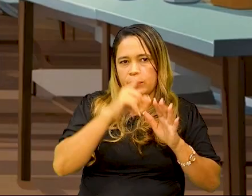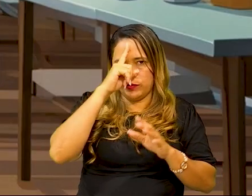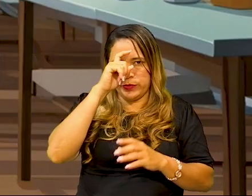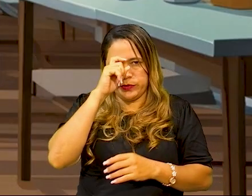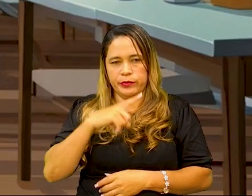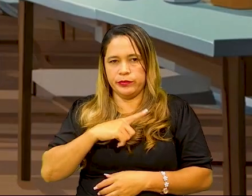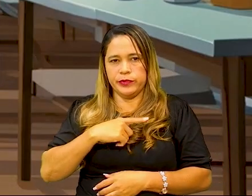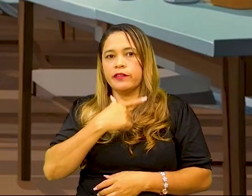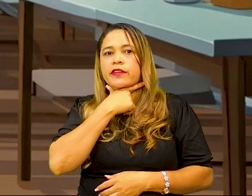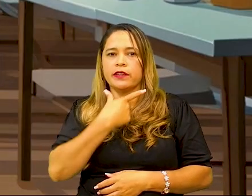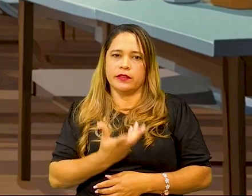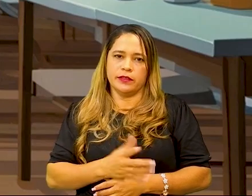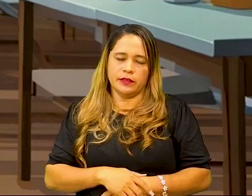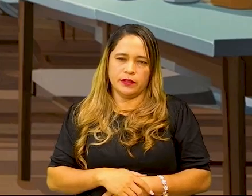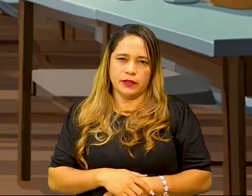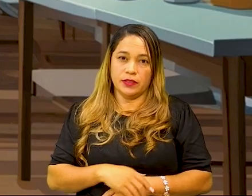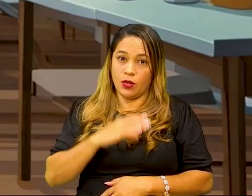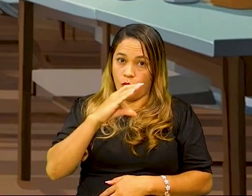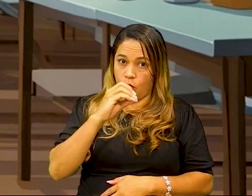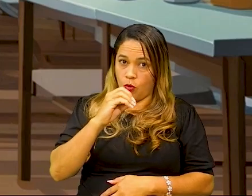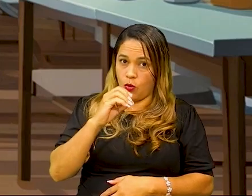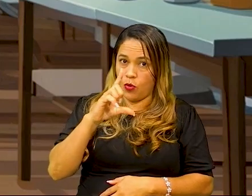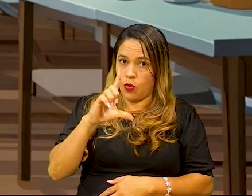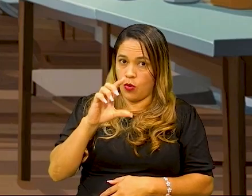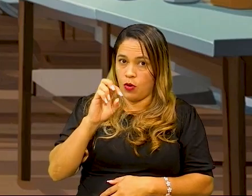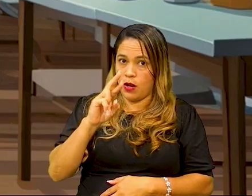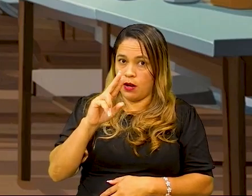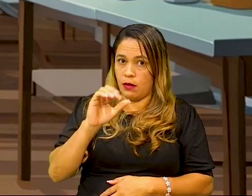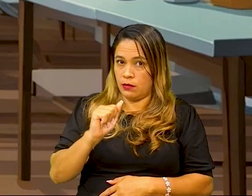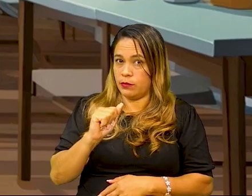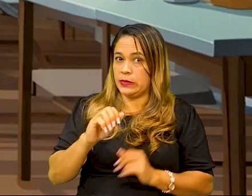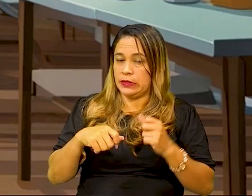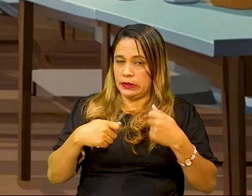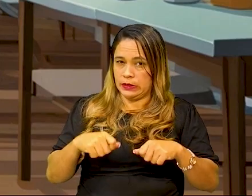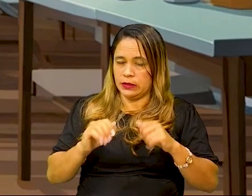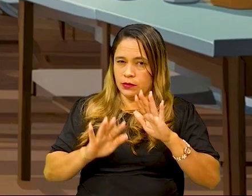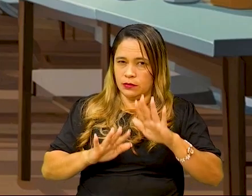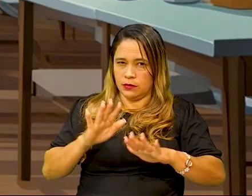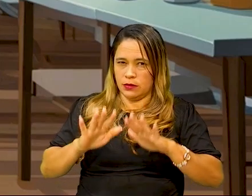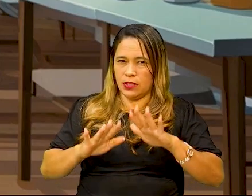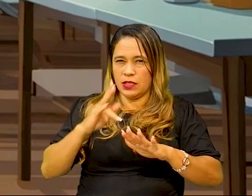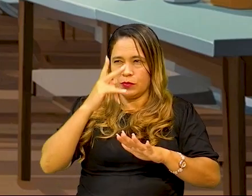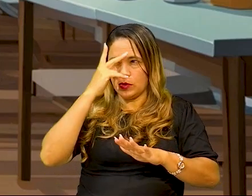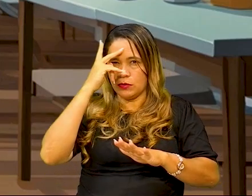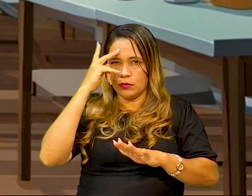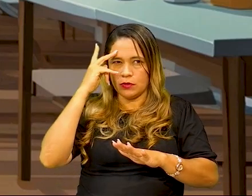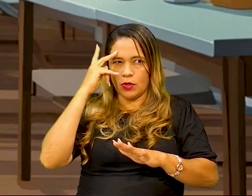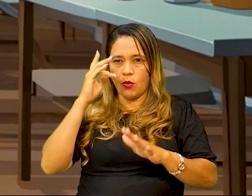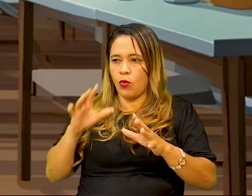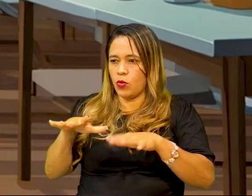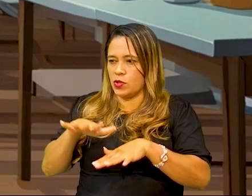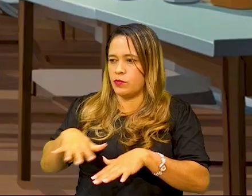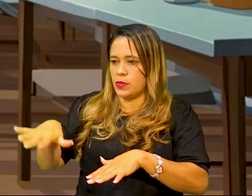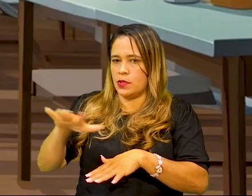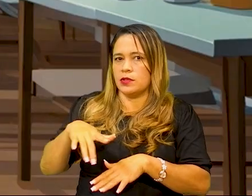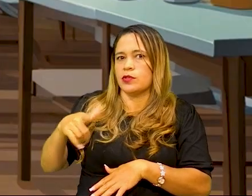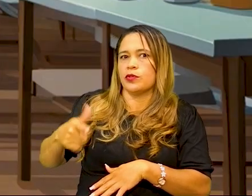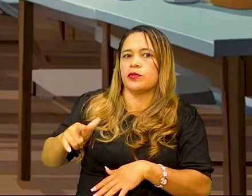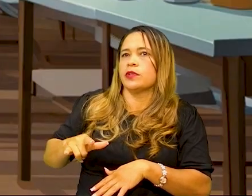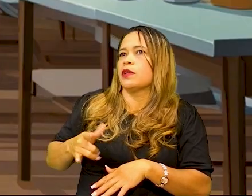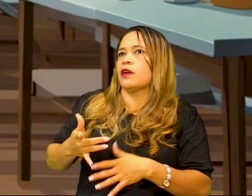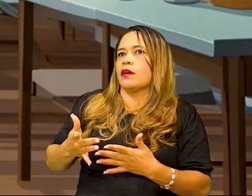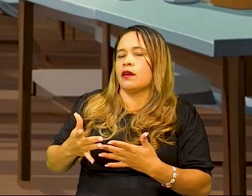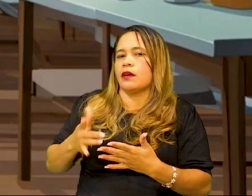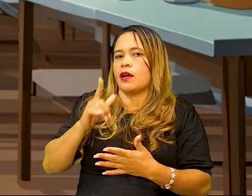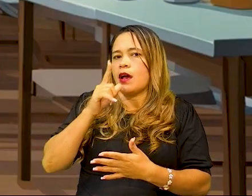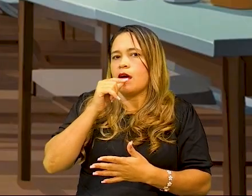Olha para cá. O cólera, a gente tem que tomar muito cuidado com ele em regiões que são desprovidas de saneamento básico. Aquelas regiões mais